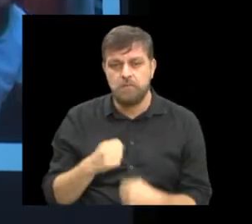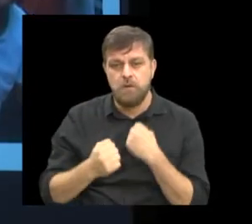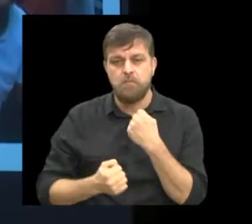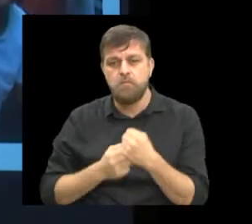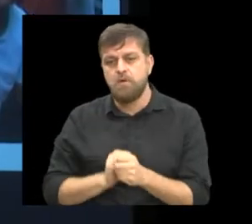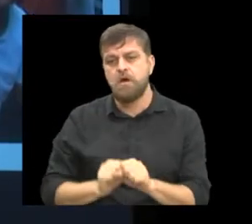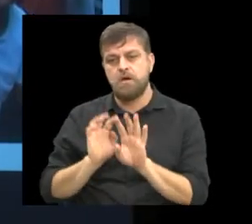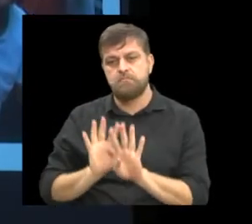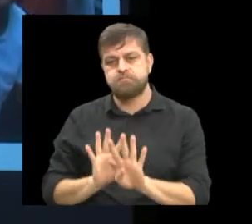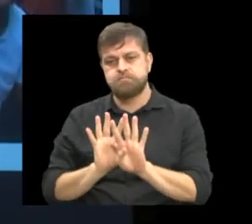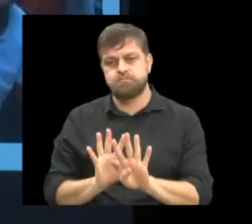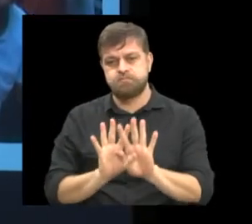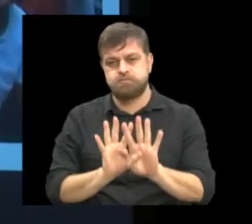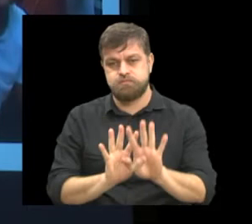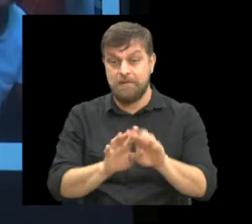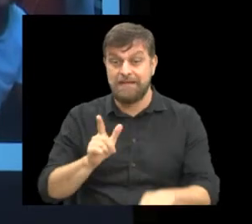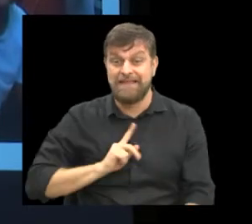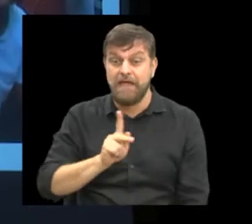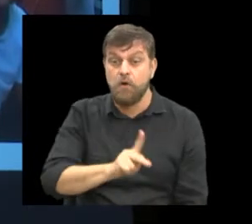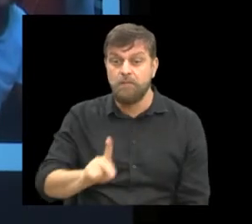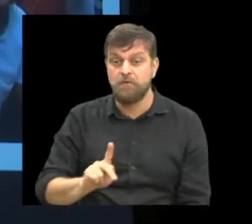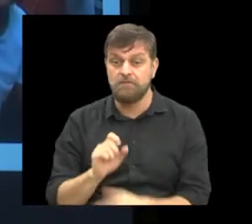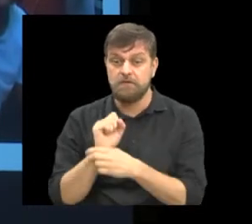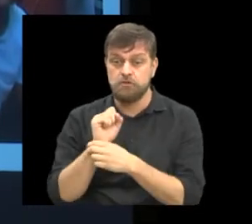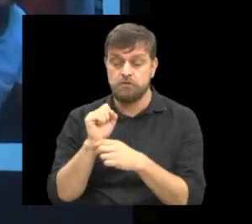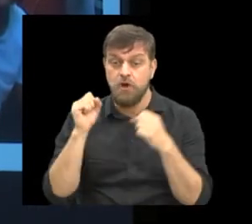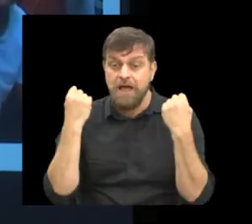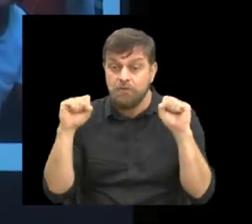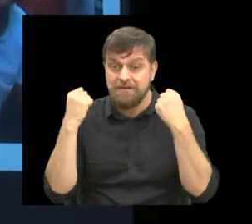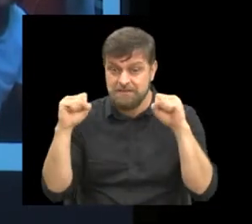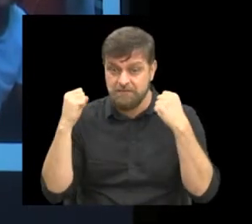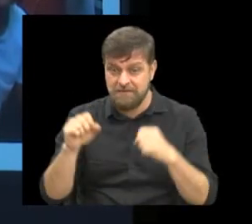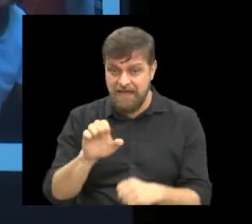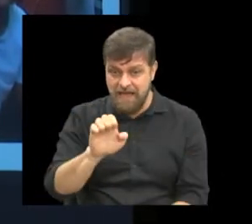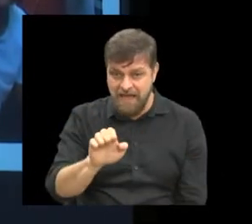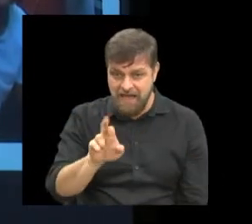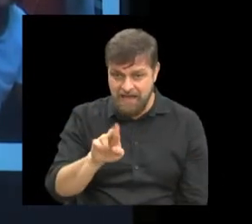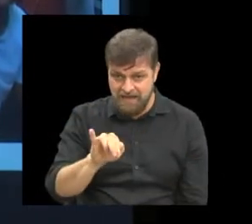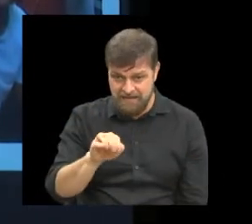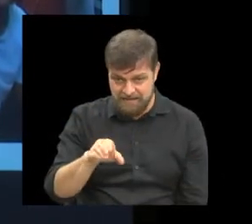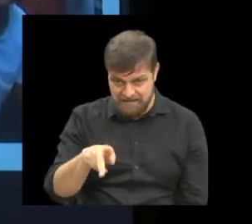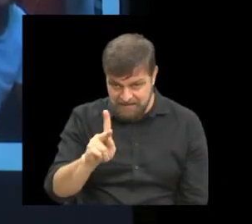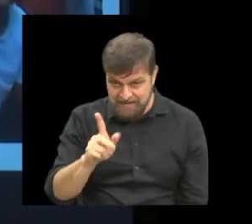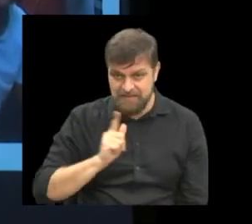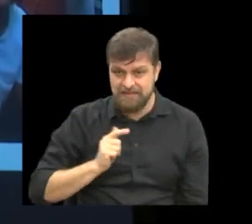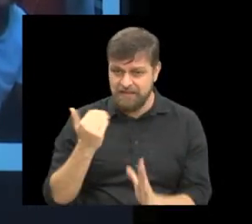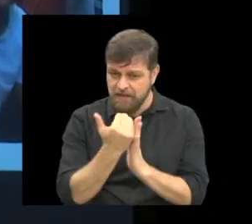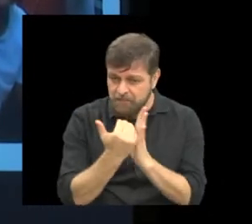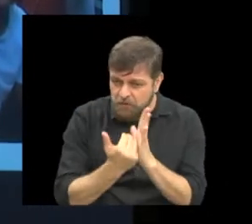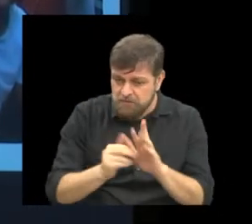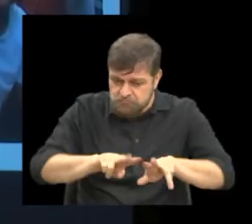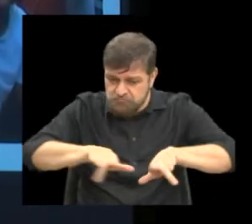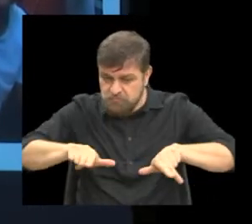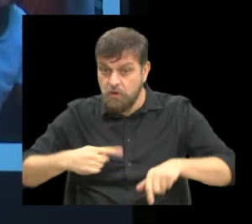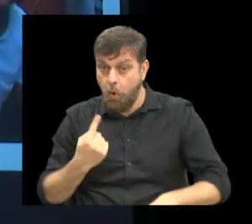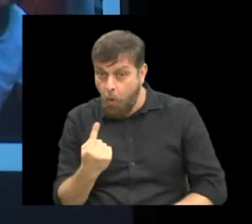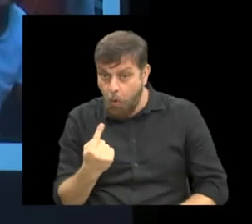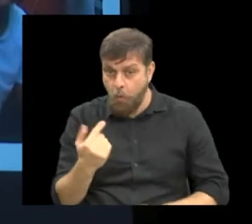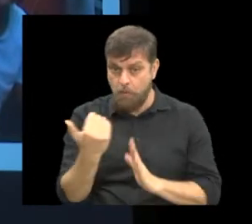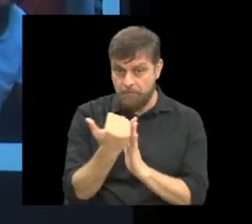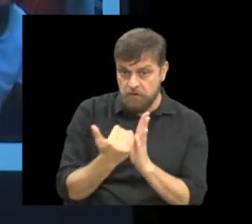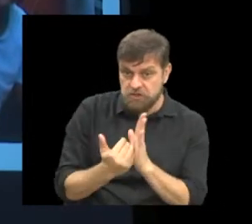que é um projeto do Eric, que é o nosso professor de educação física, né? E tem outros projetos que ele faz lá dentro também. Um deles